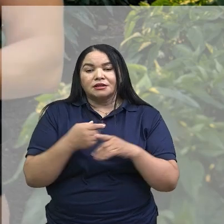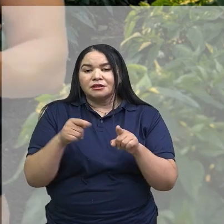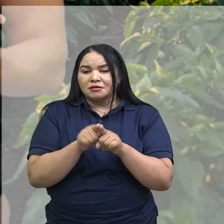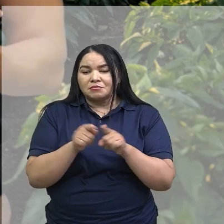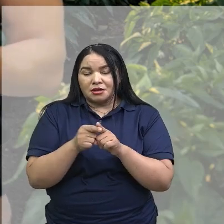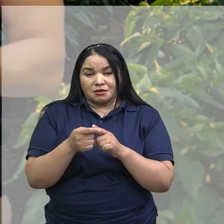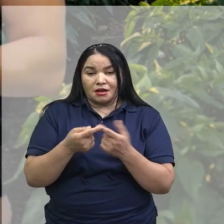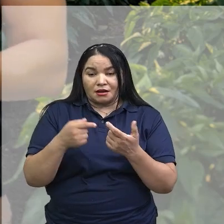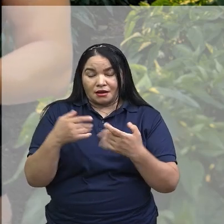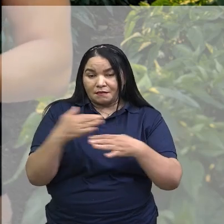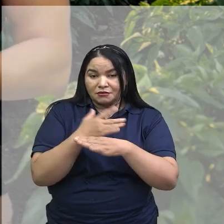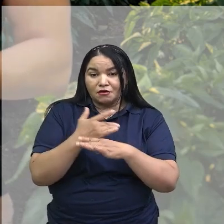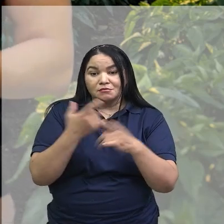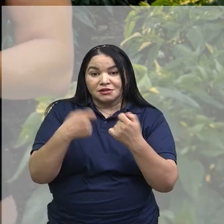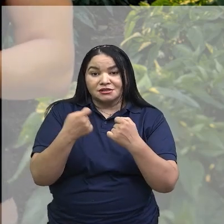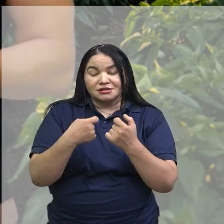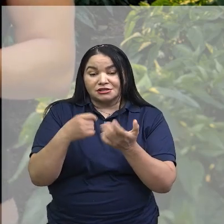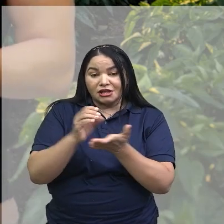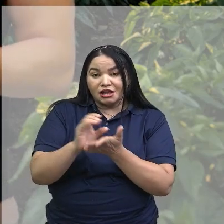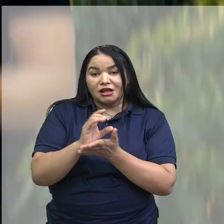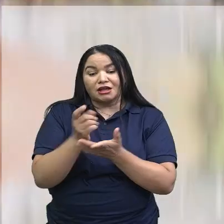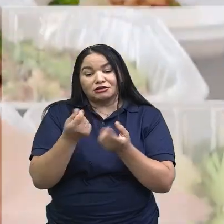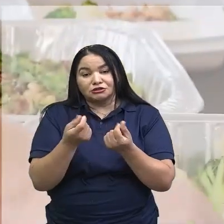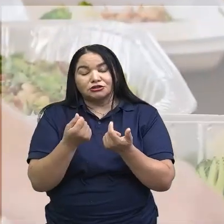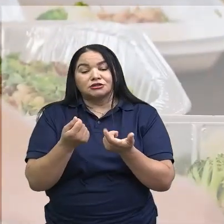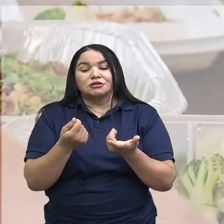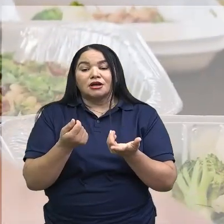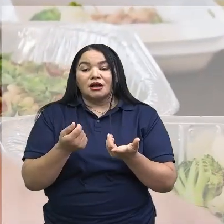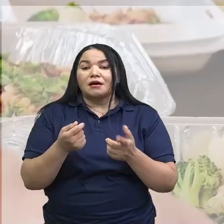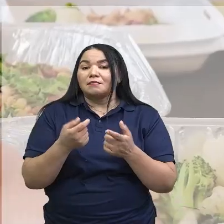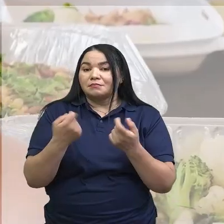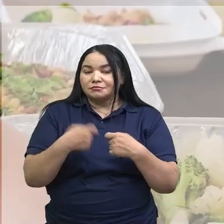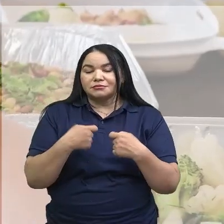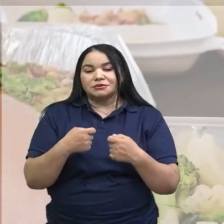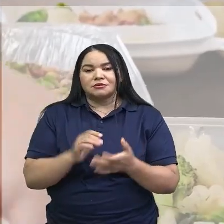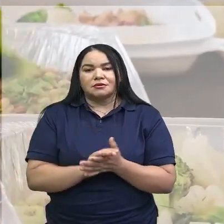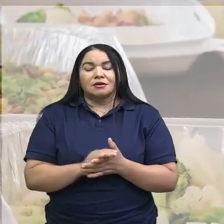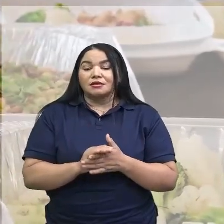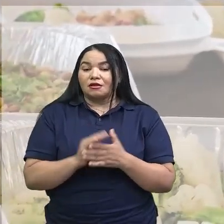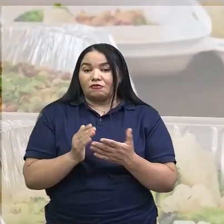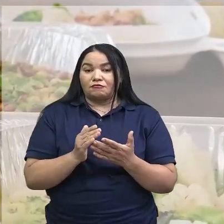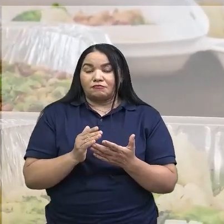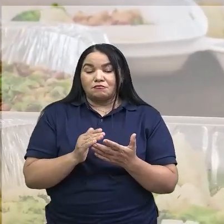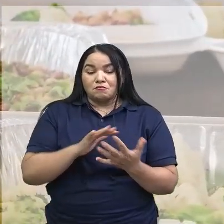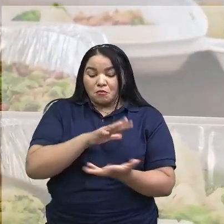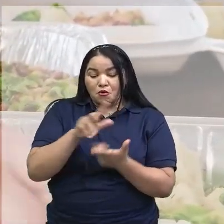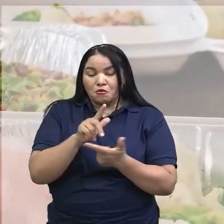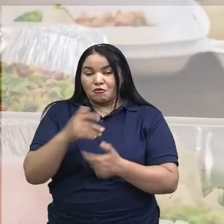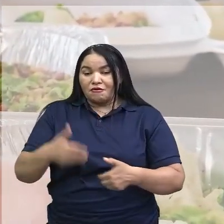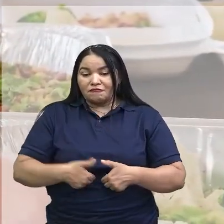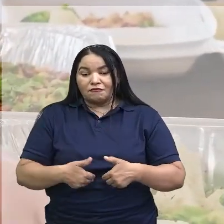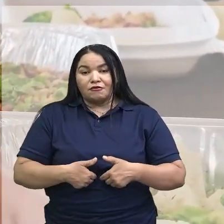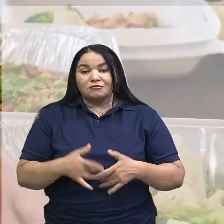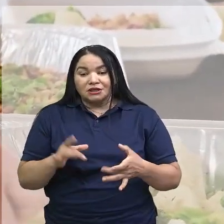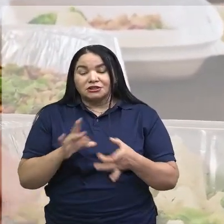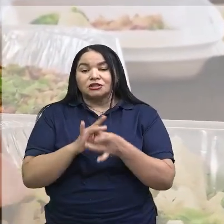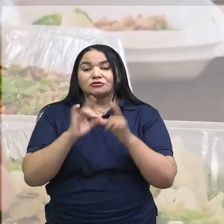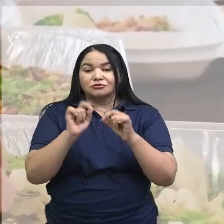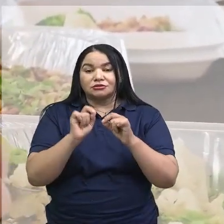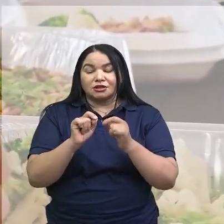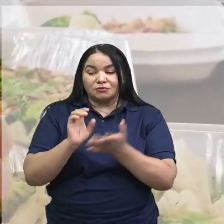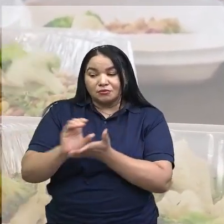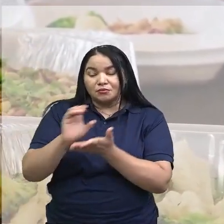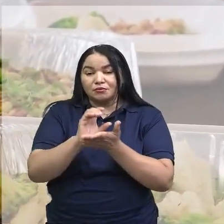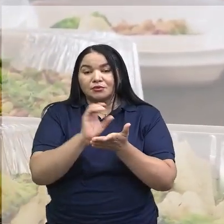mercadoria e você precisa de renda para acessar esses produtos. Logo, a questão da fome no mundo está mais ligada à distribuição de renda do que